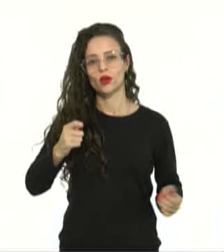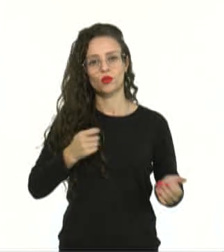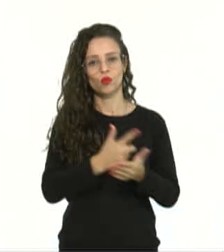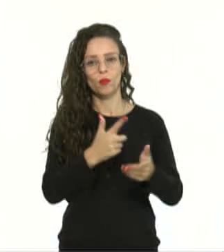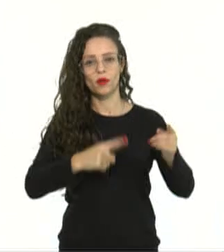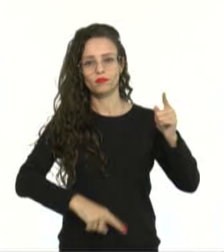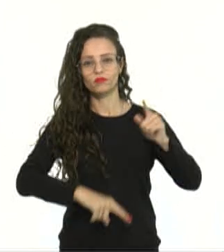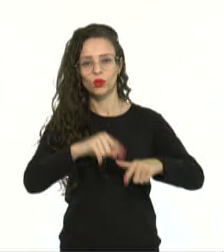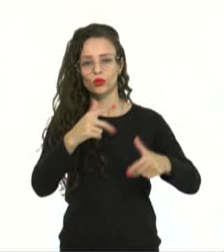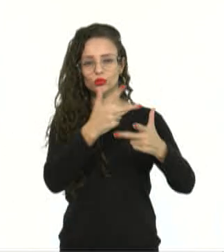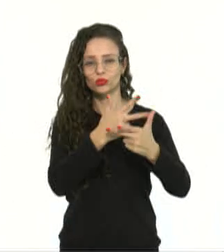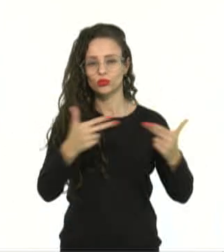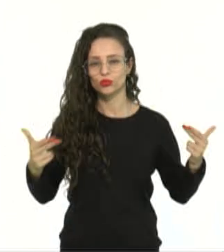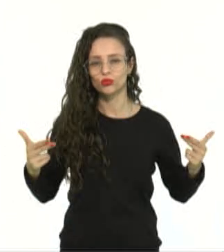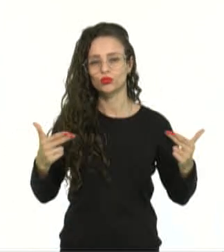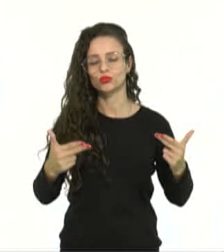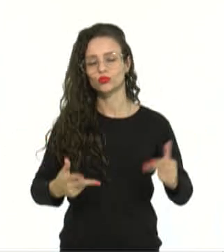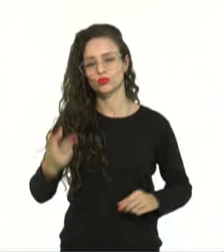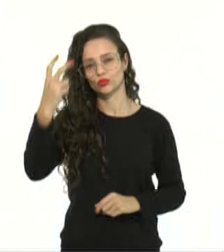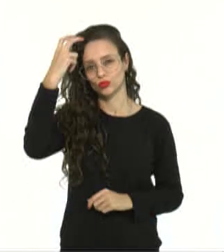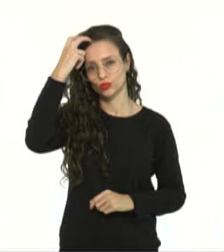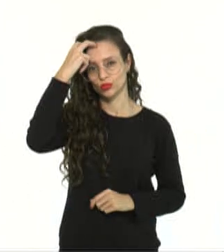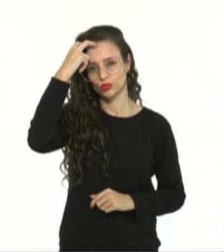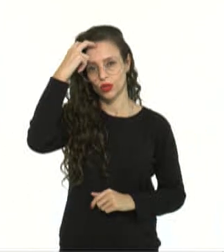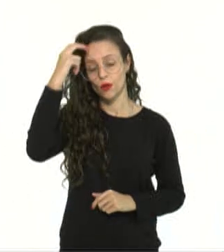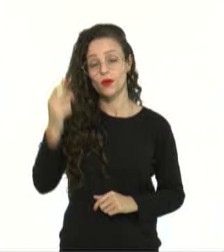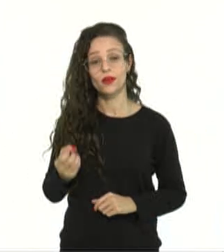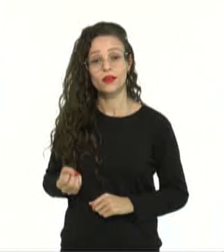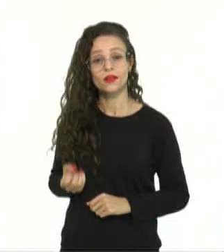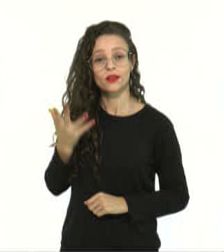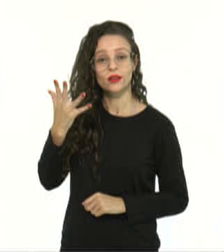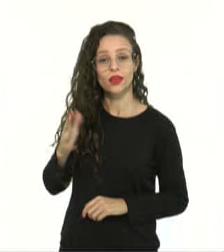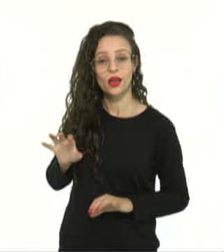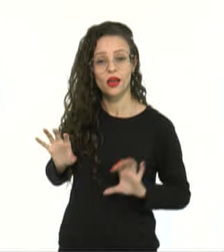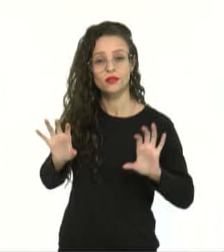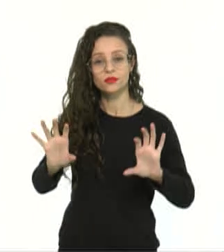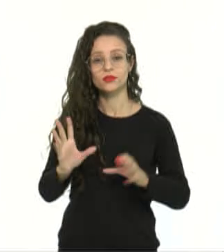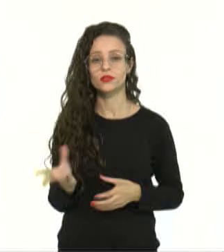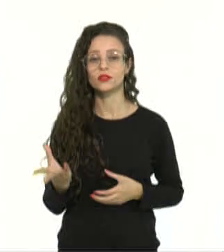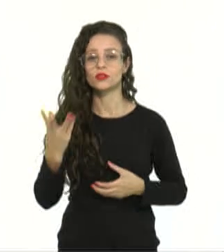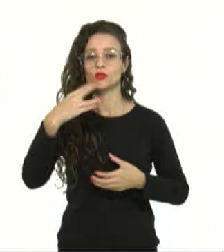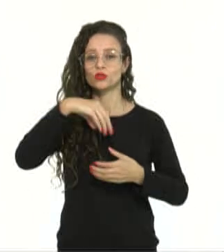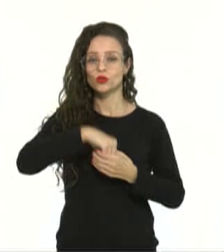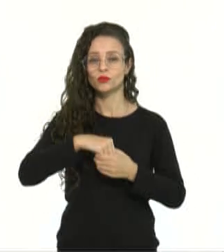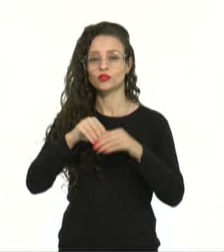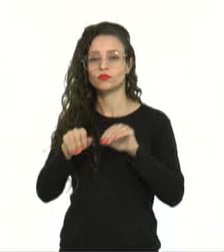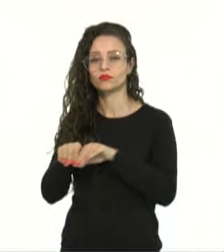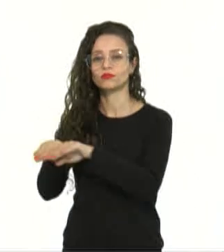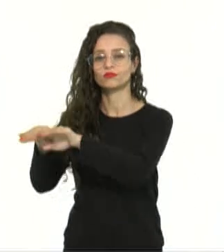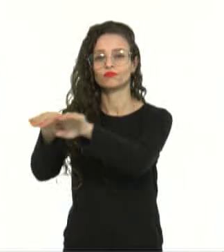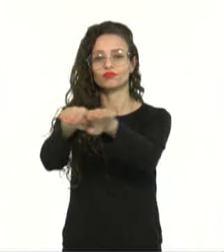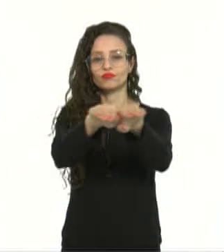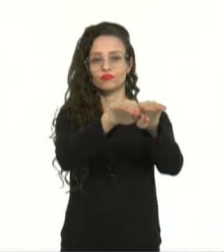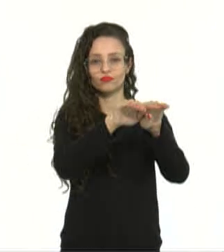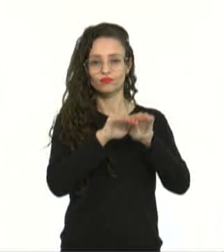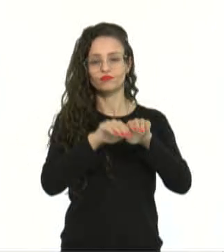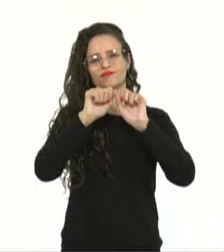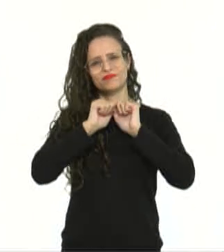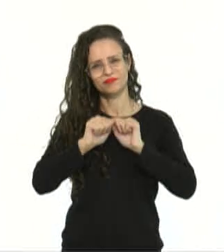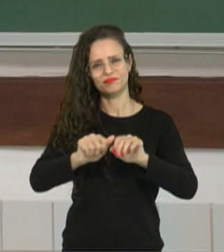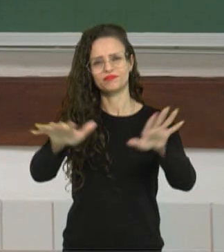alguma mercadoria ou produto cultural. Cria-se, assim, uma subjetividade uniforme e, por isso,